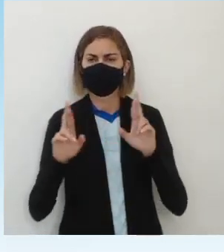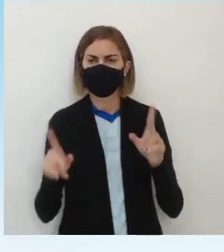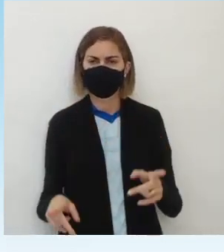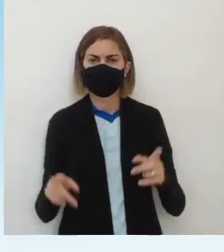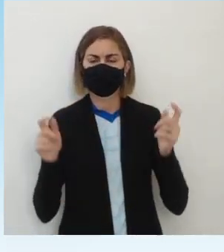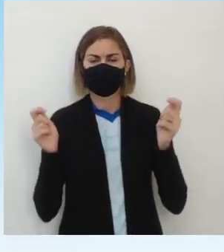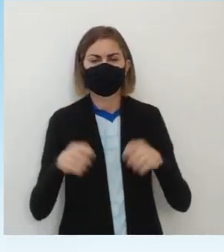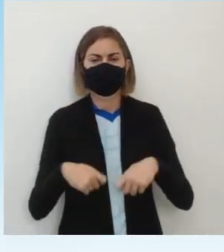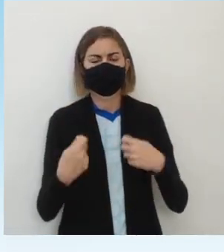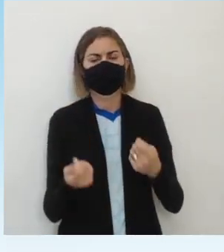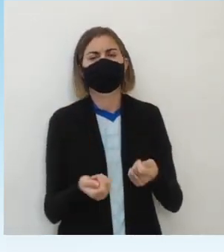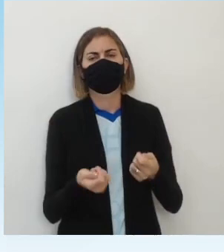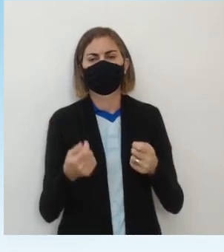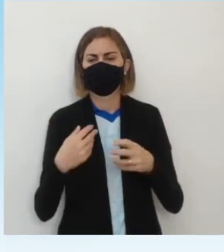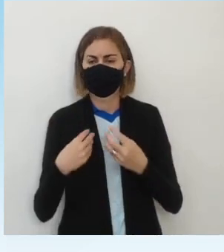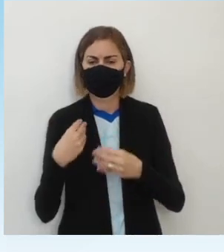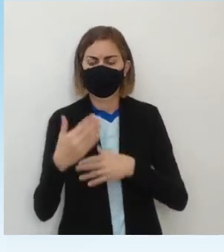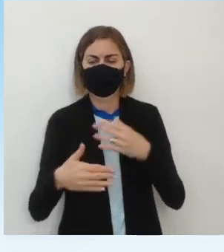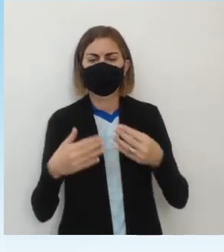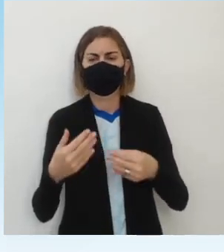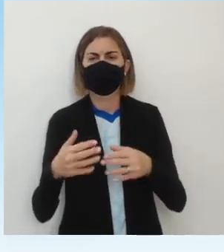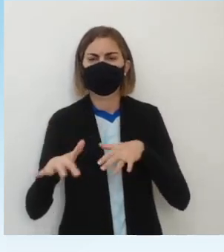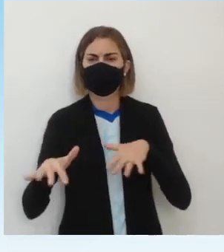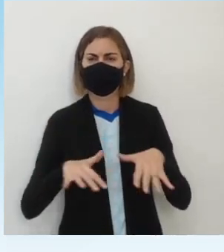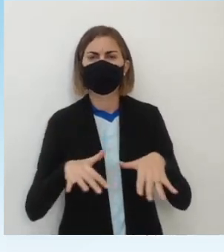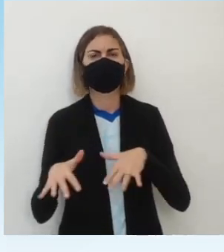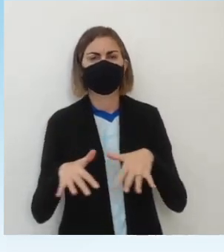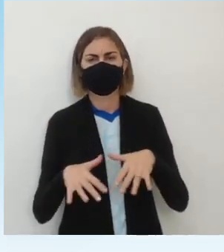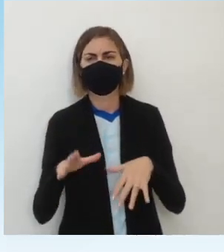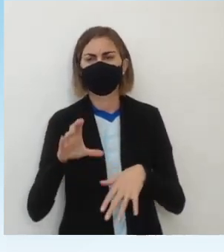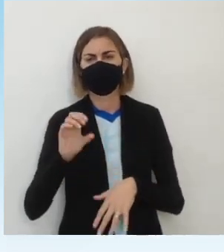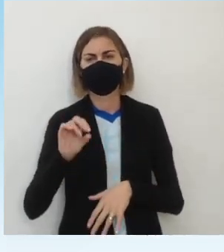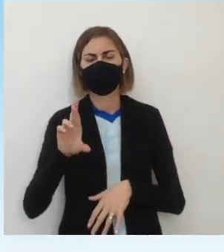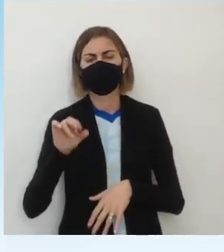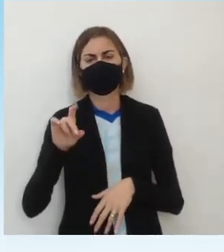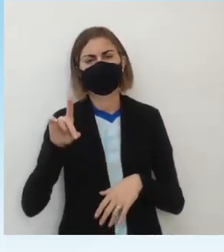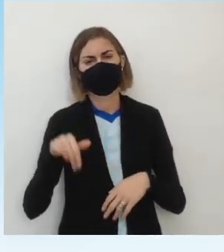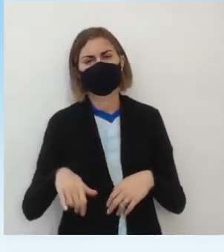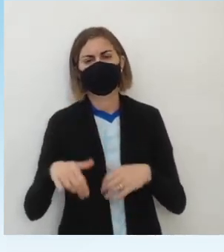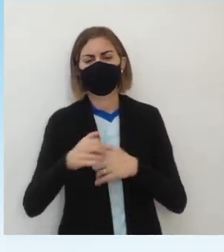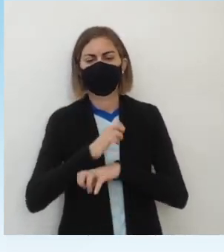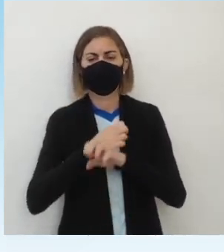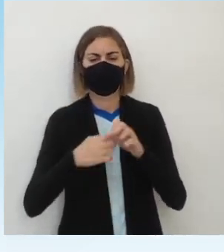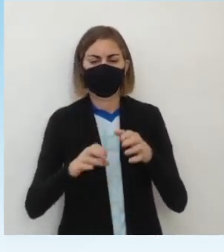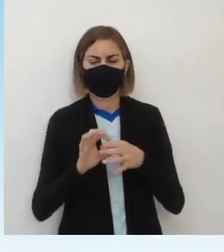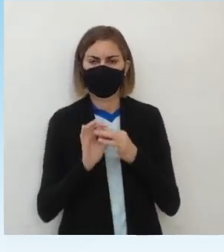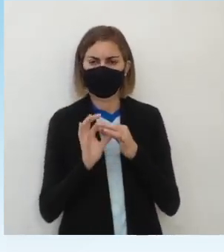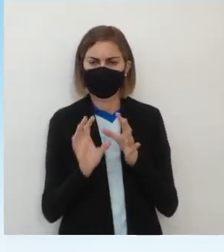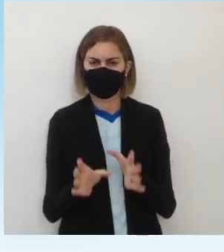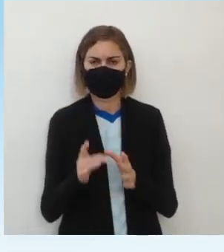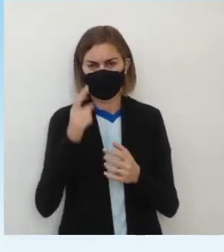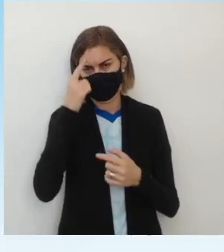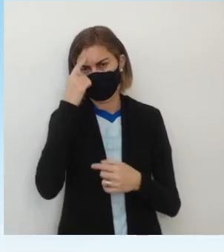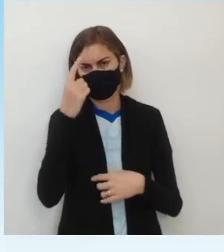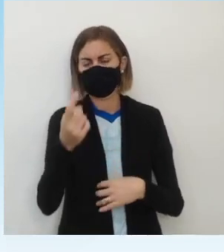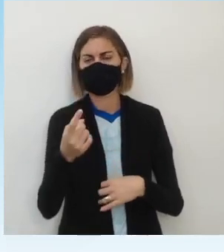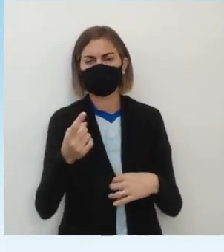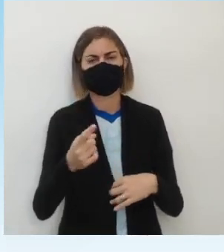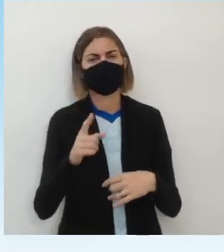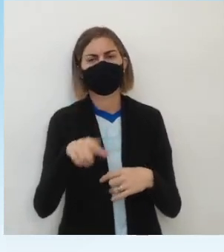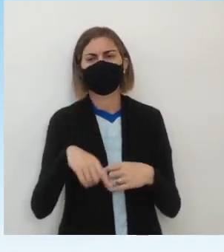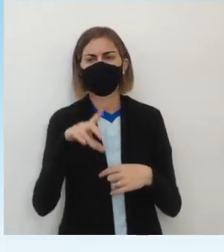de potencial provoca uma movimentação ordenada dos elétrons livres. A ideia é justamente essa.